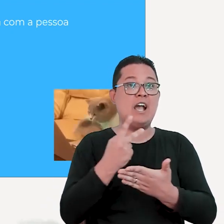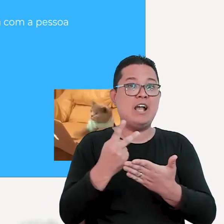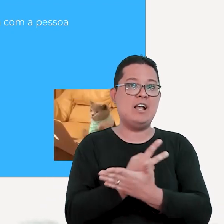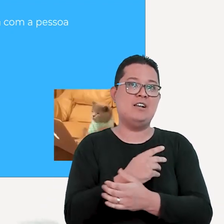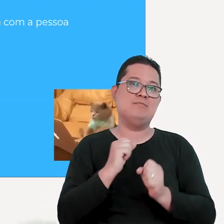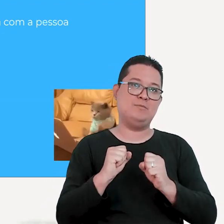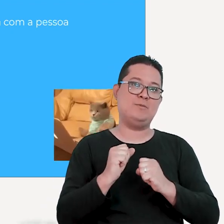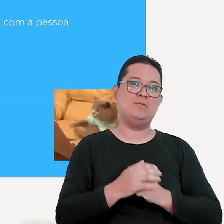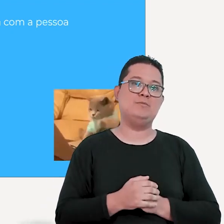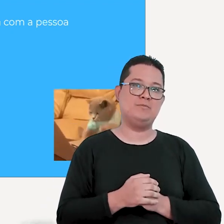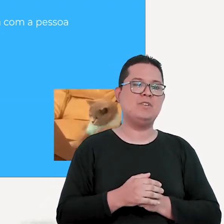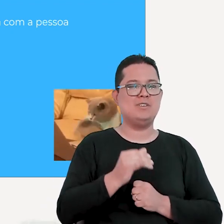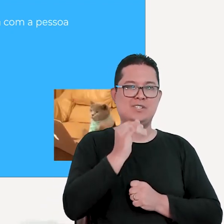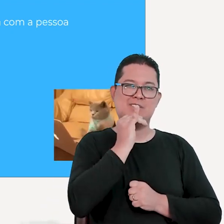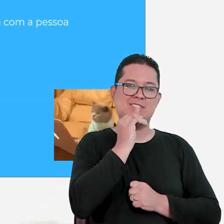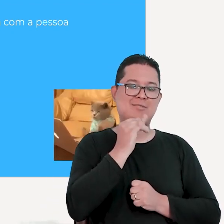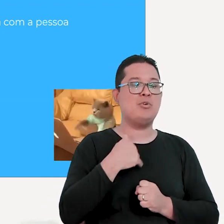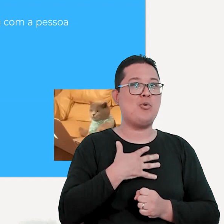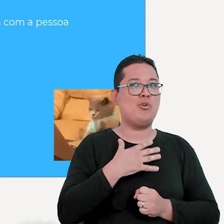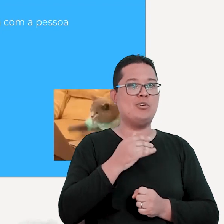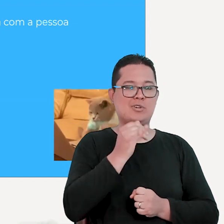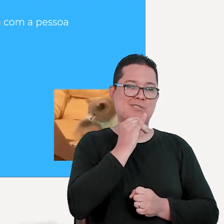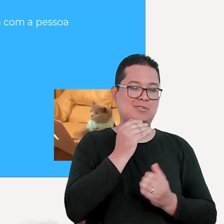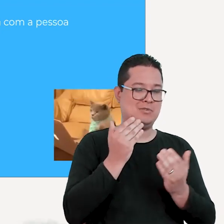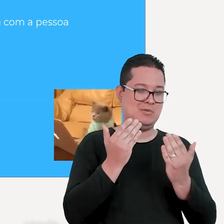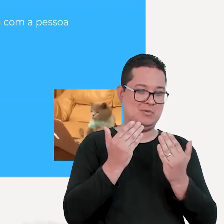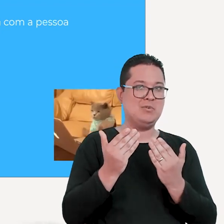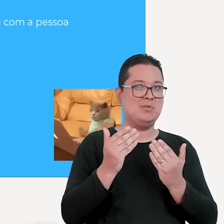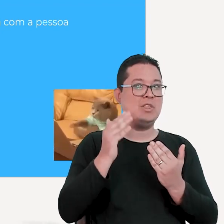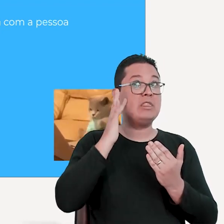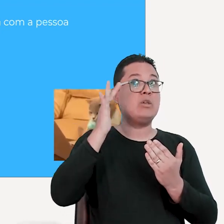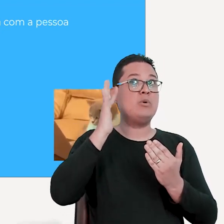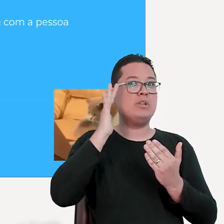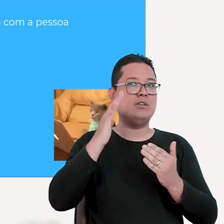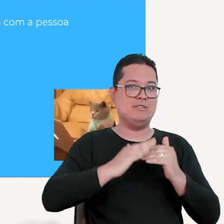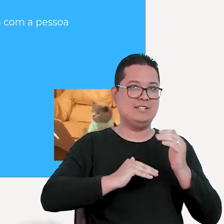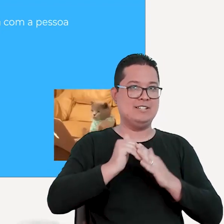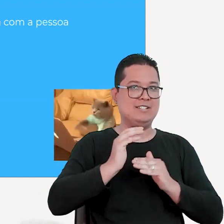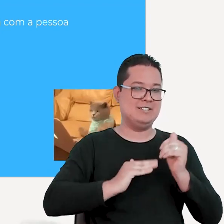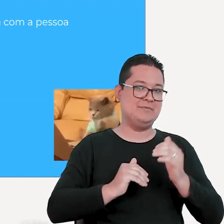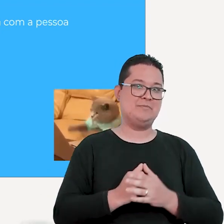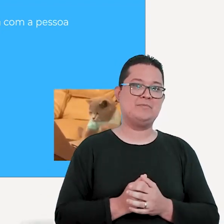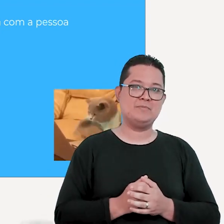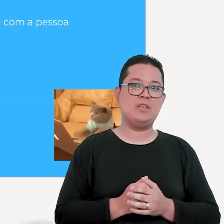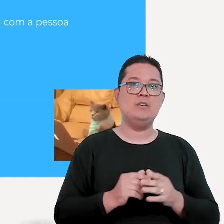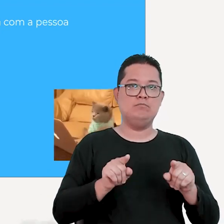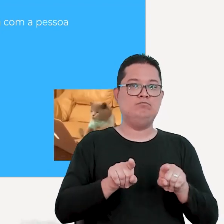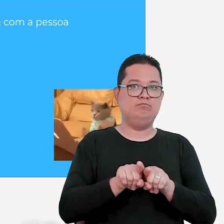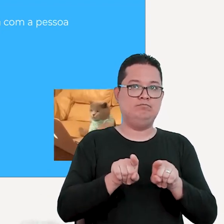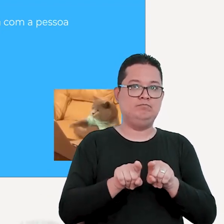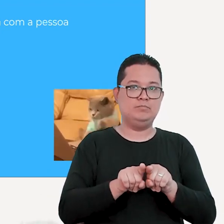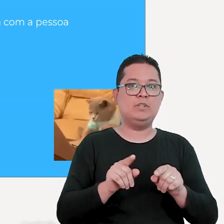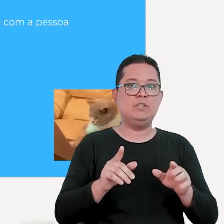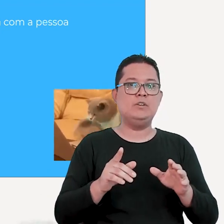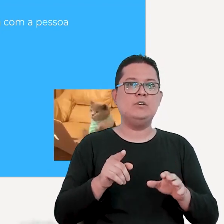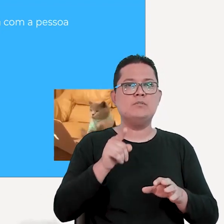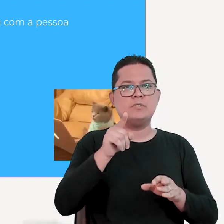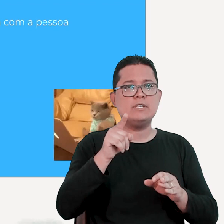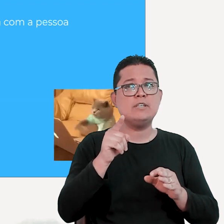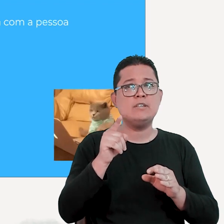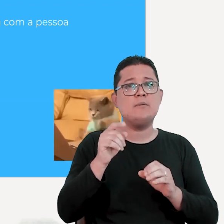da gente ilustrar toda essa parte teórica. A segunda dica seria criar uma conversa com a pessoa usuária